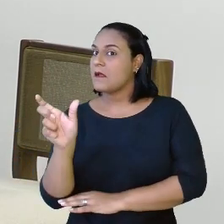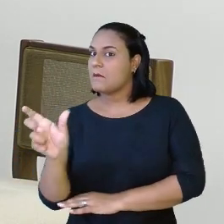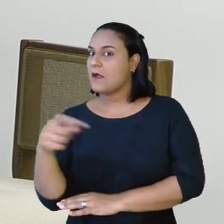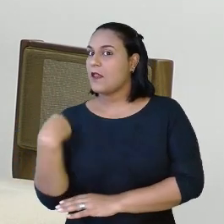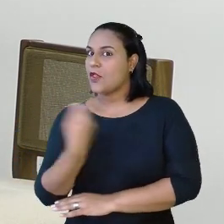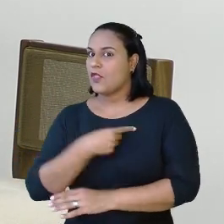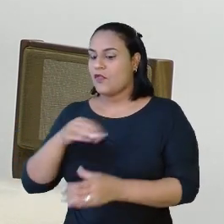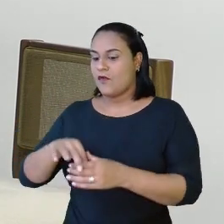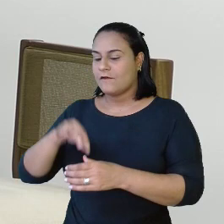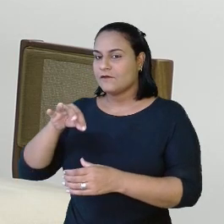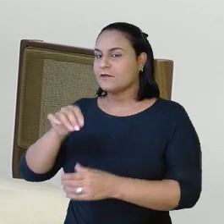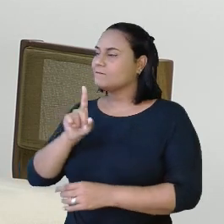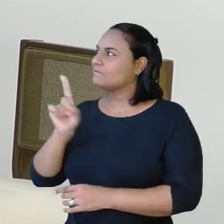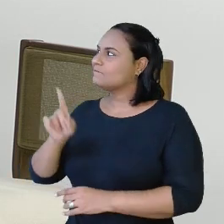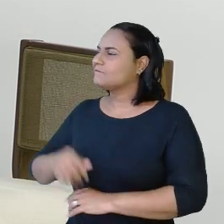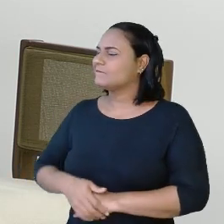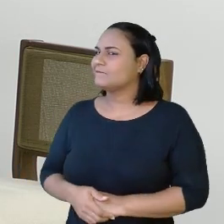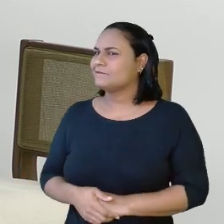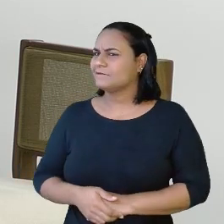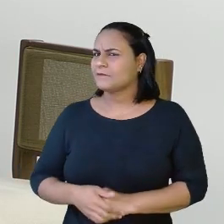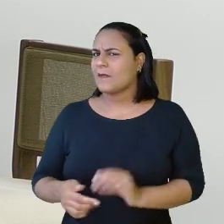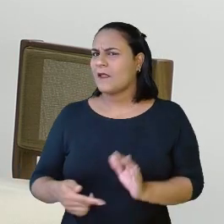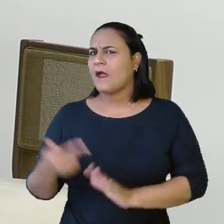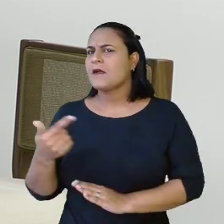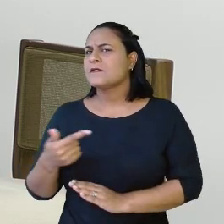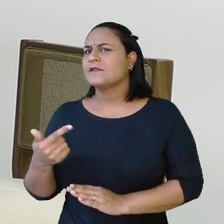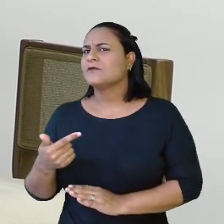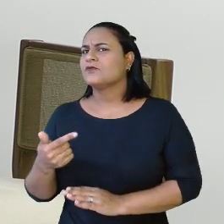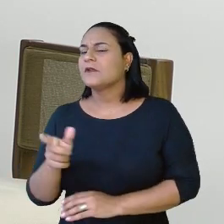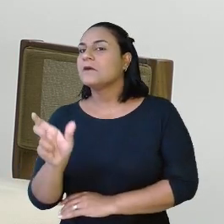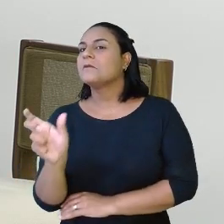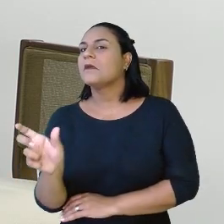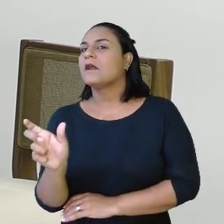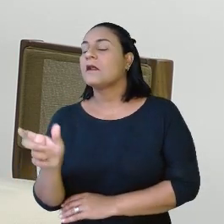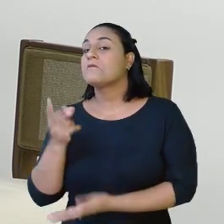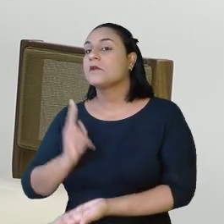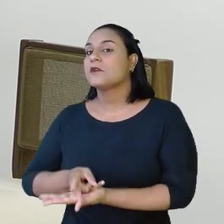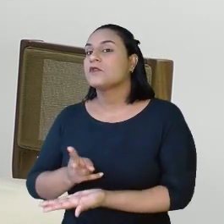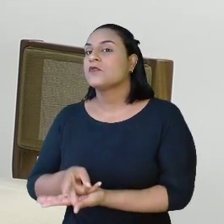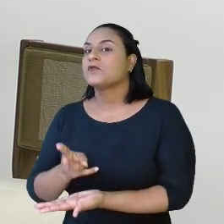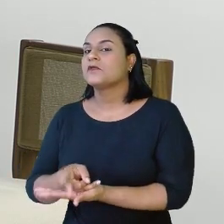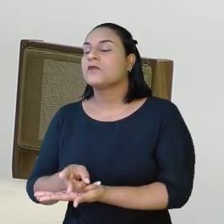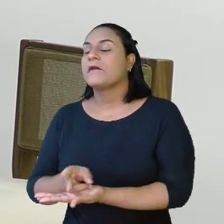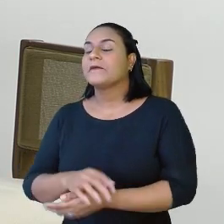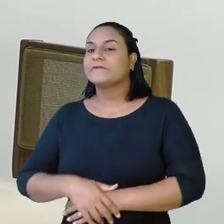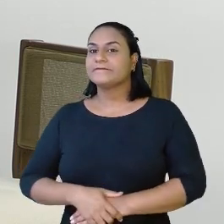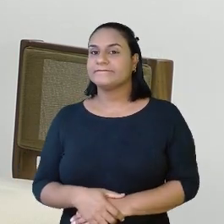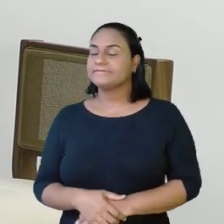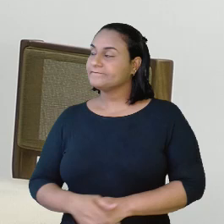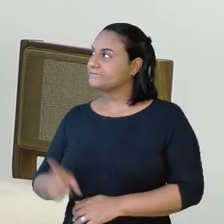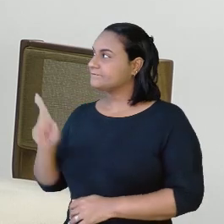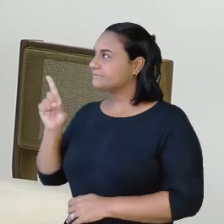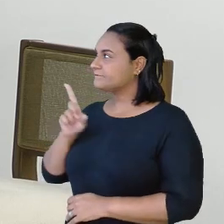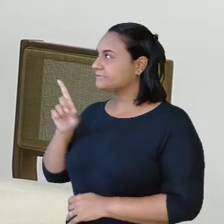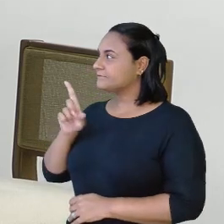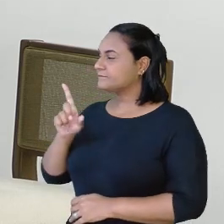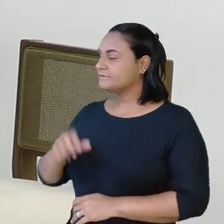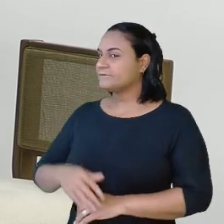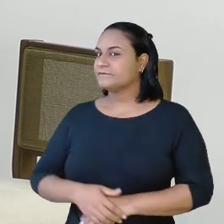nosso chá. A segunda palavra, para a gente continuar com o nosso chá, é a palavra